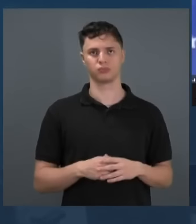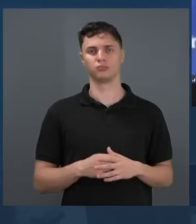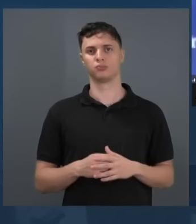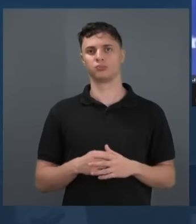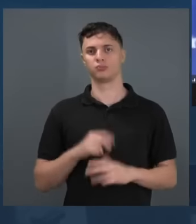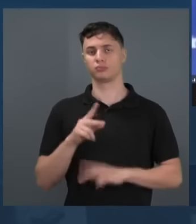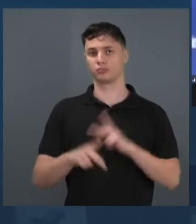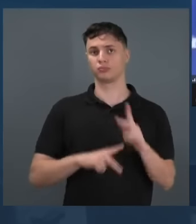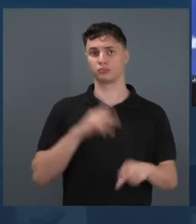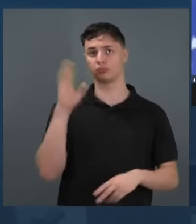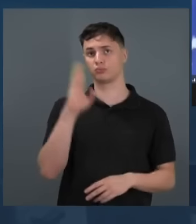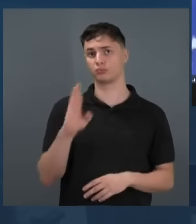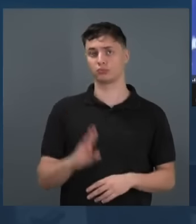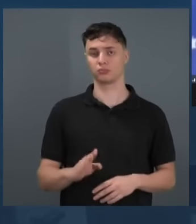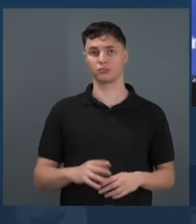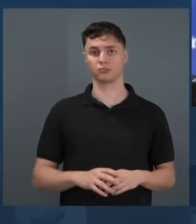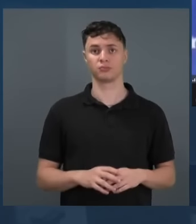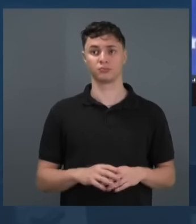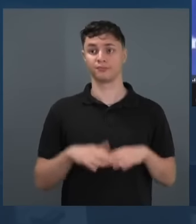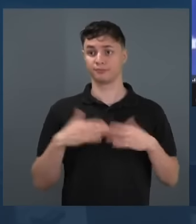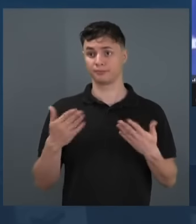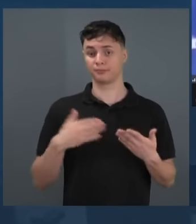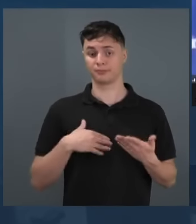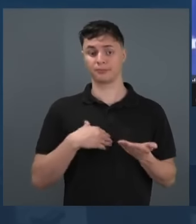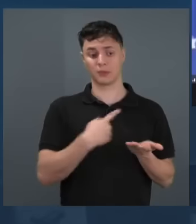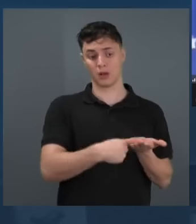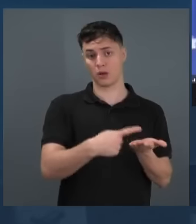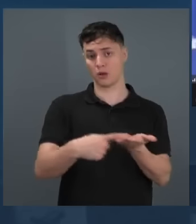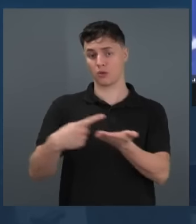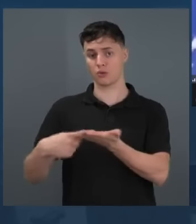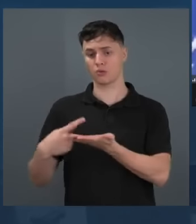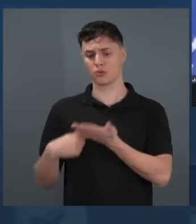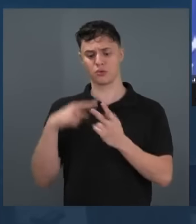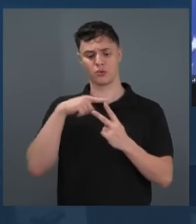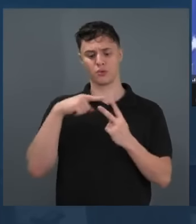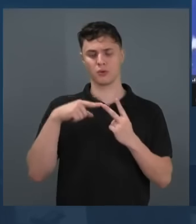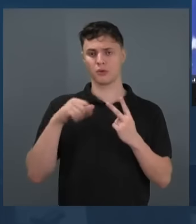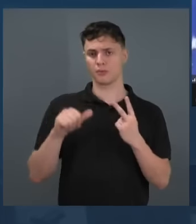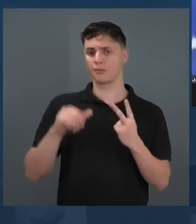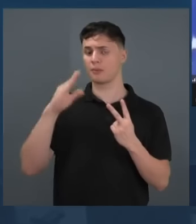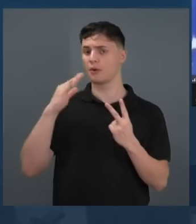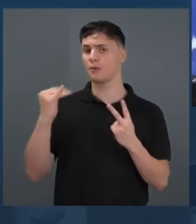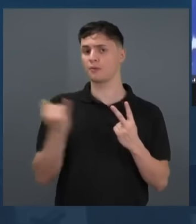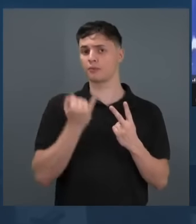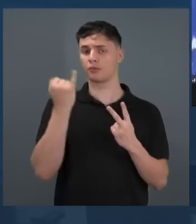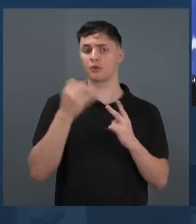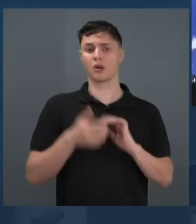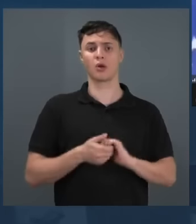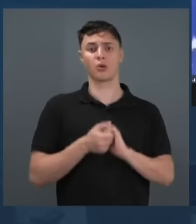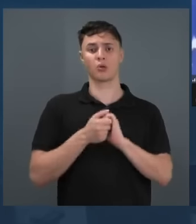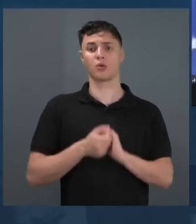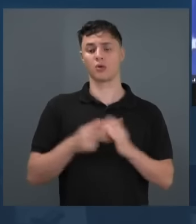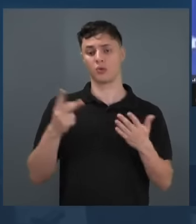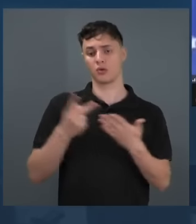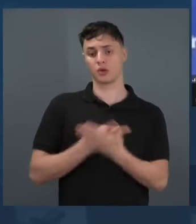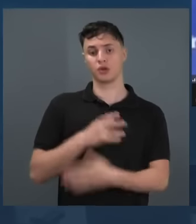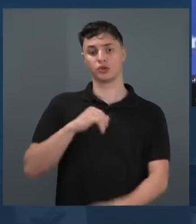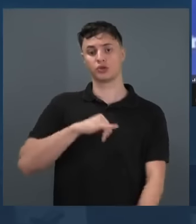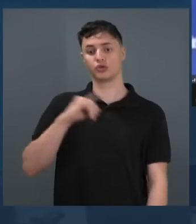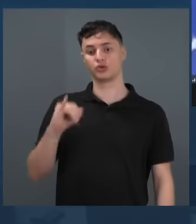do povo brasileiro. Desses acordos, os 2 mais importantes e volumosos foram da